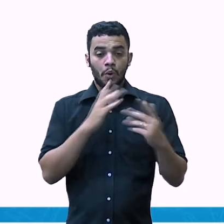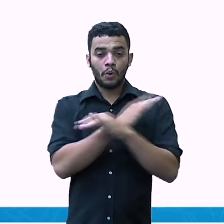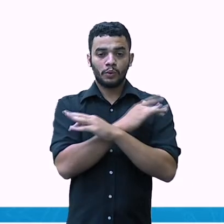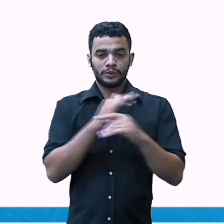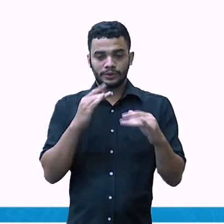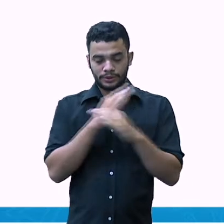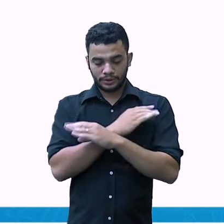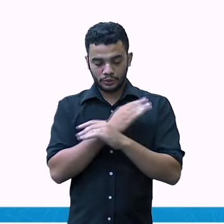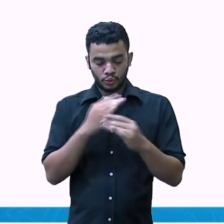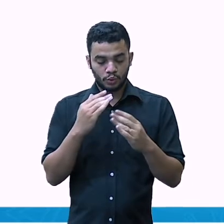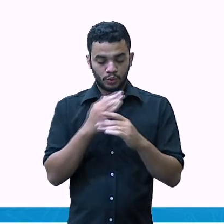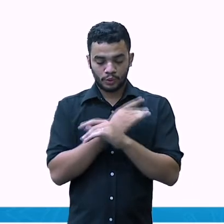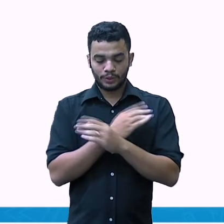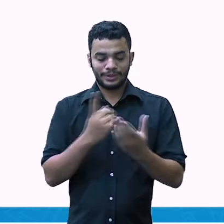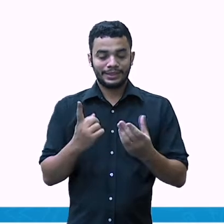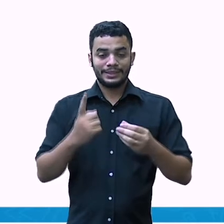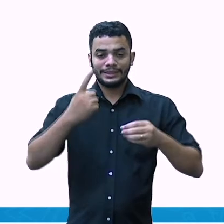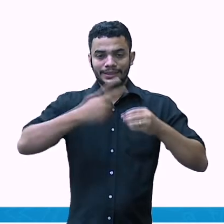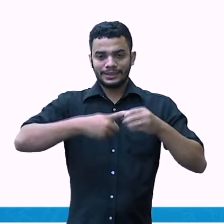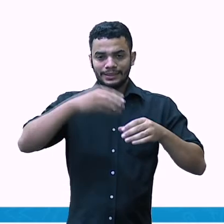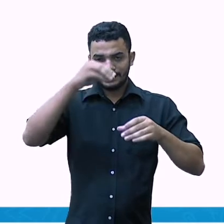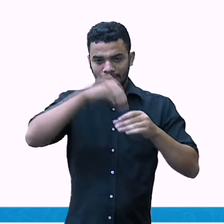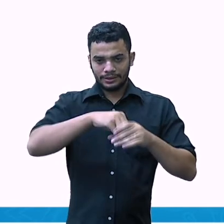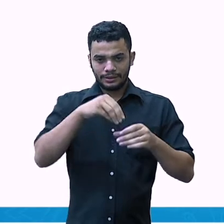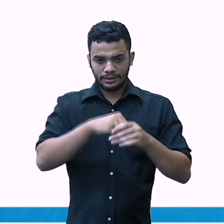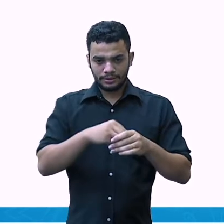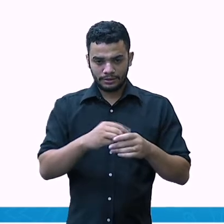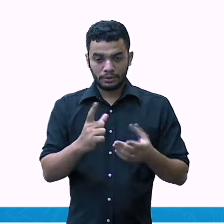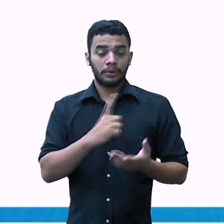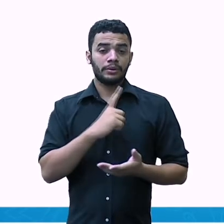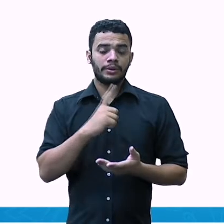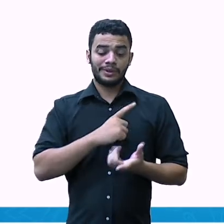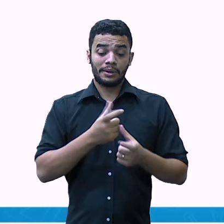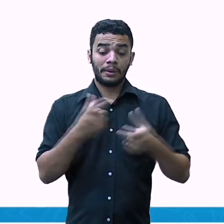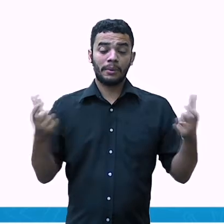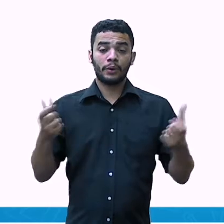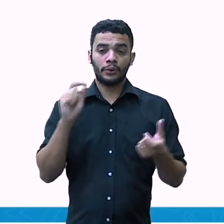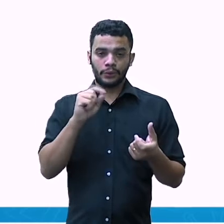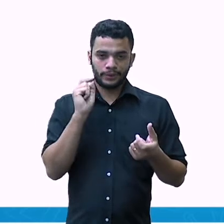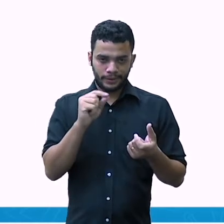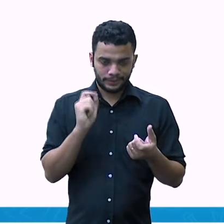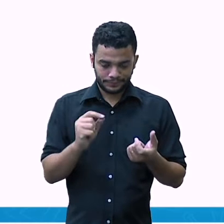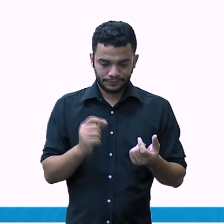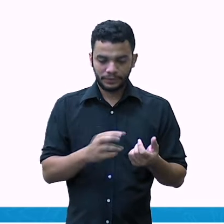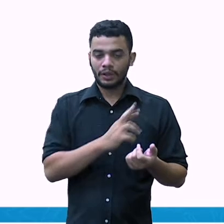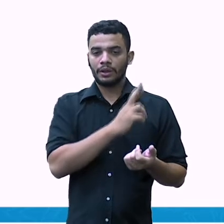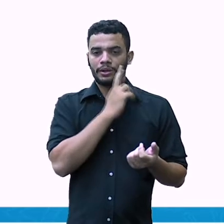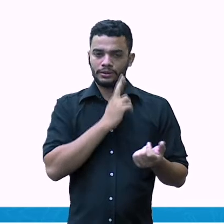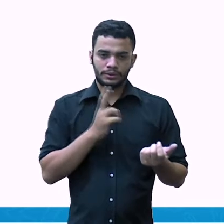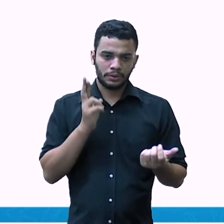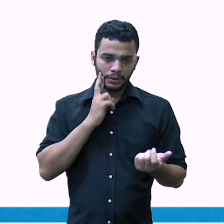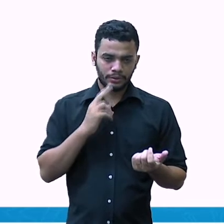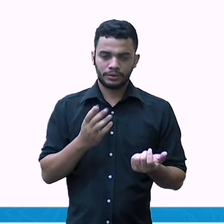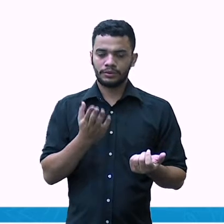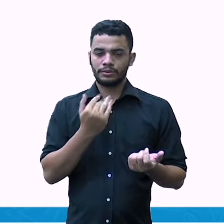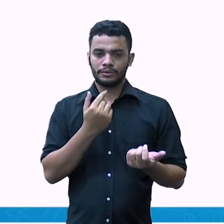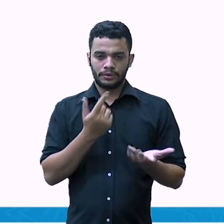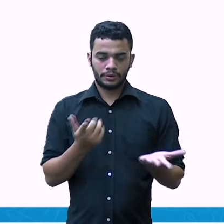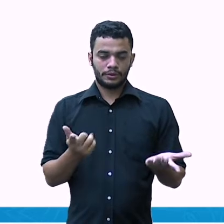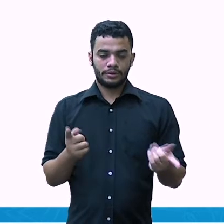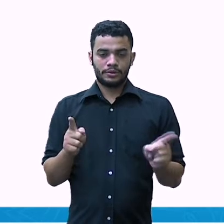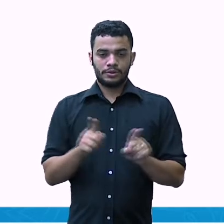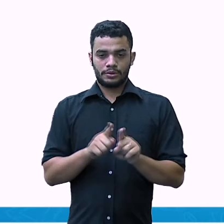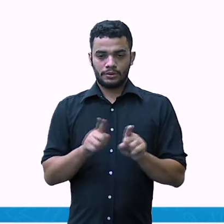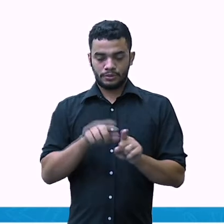pela concentração de comércio e restaurantes, dos serviços de saúde, educação e